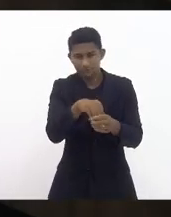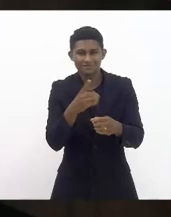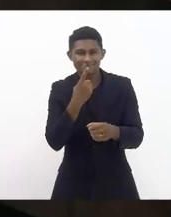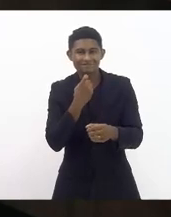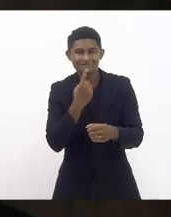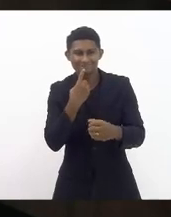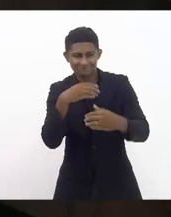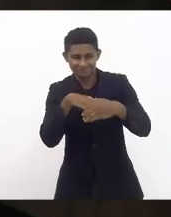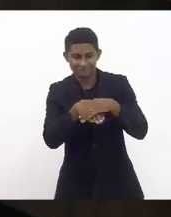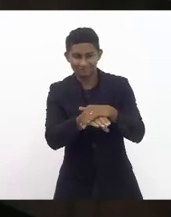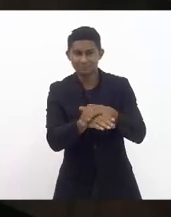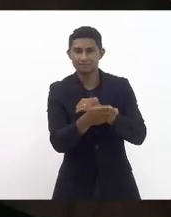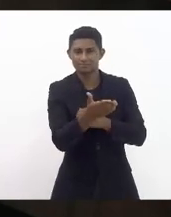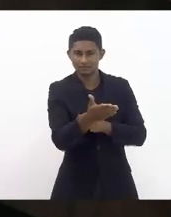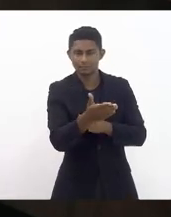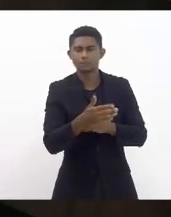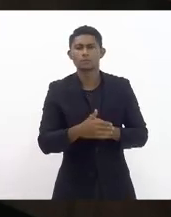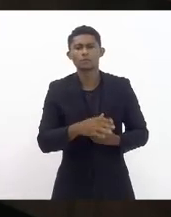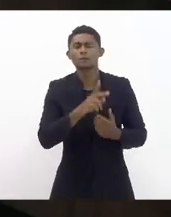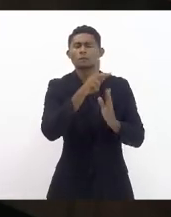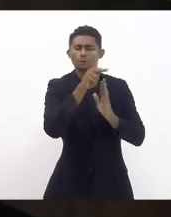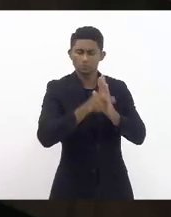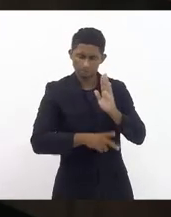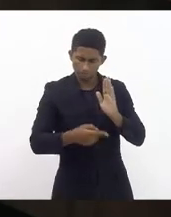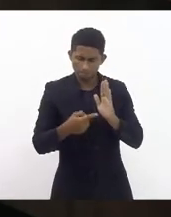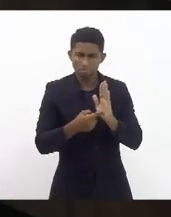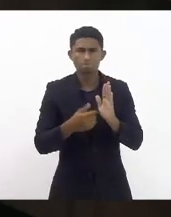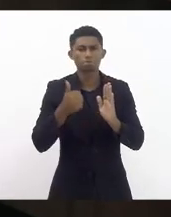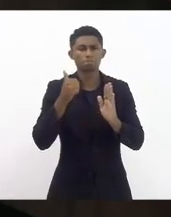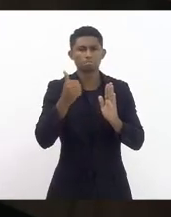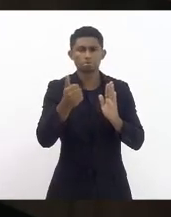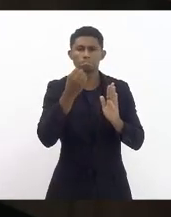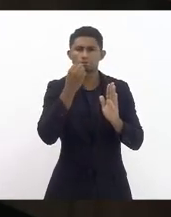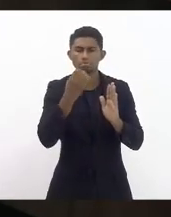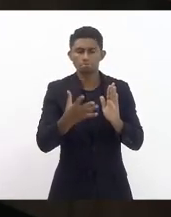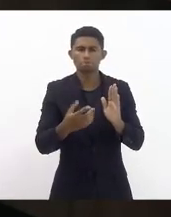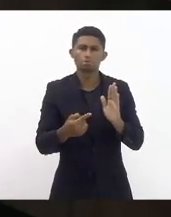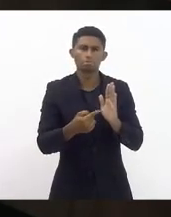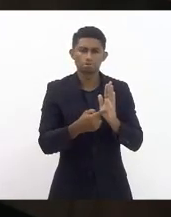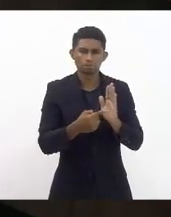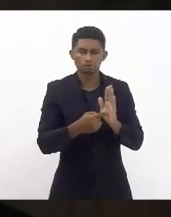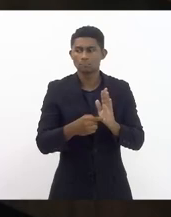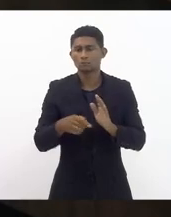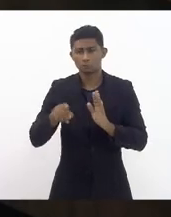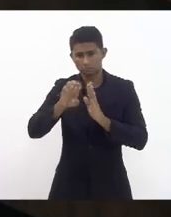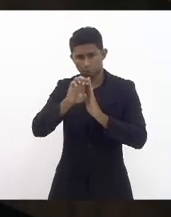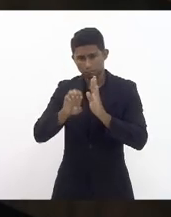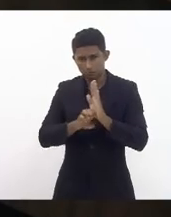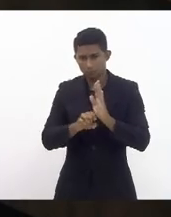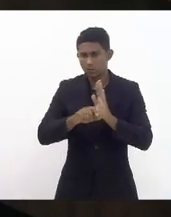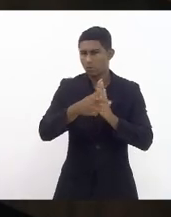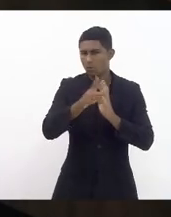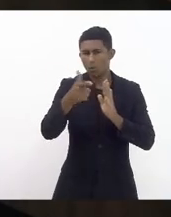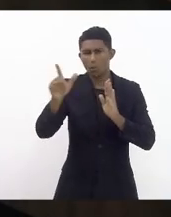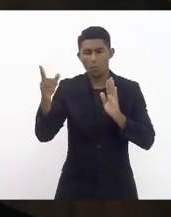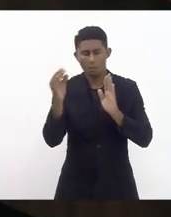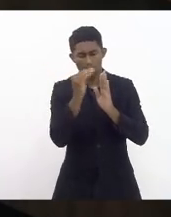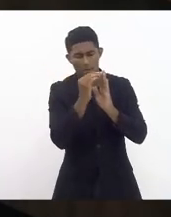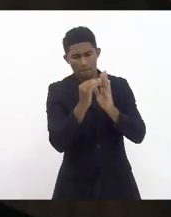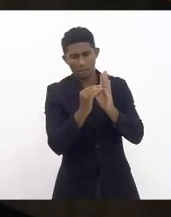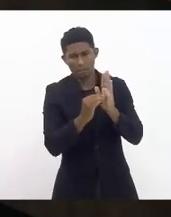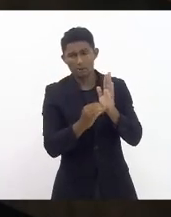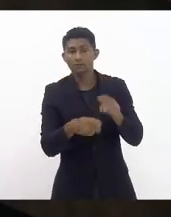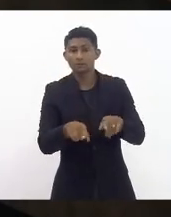projeto tem mérito, foi razoavelmente emendado, houve um parecer